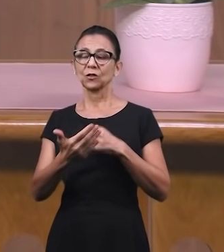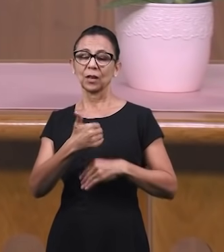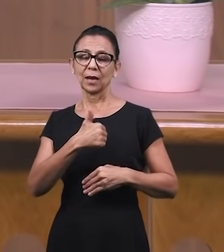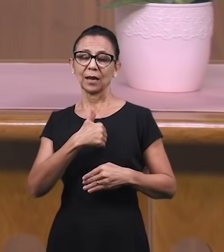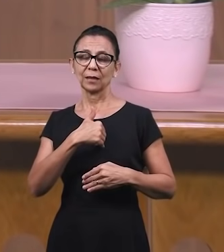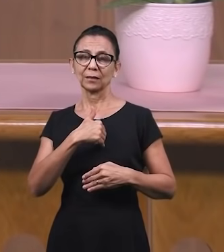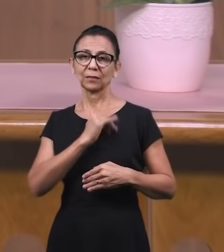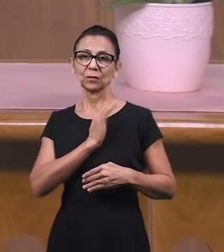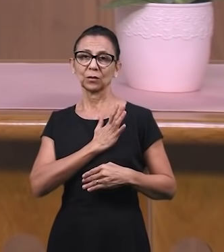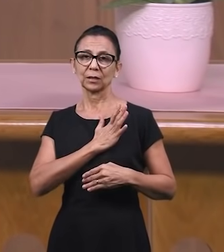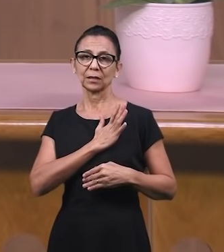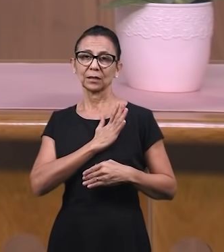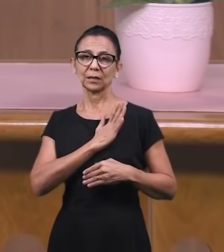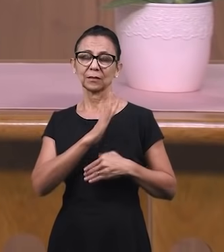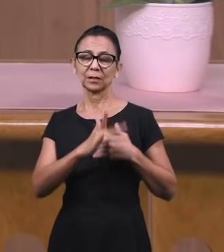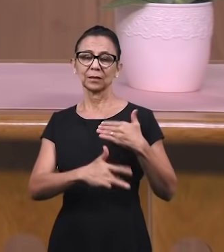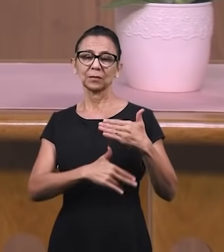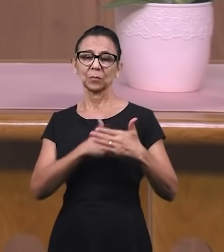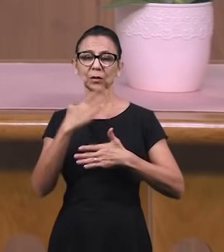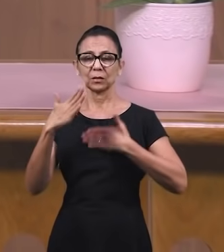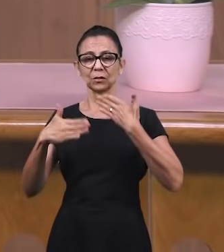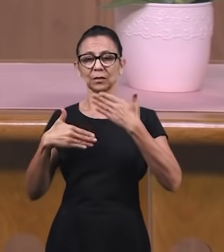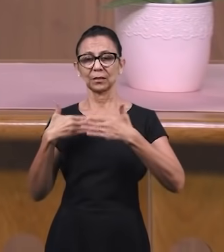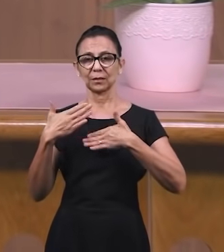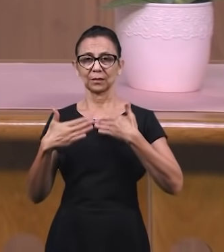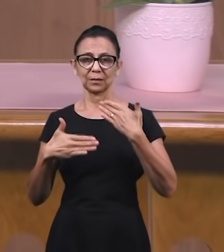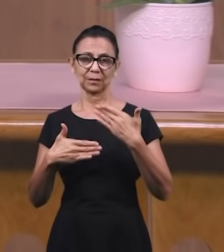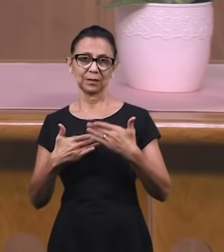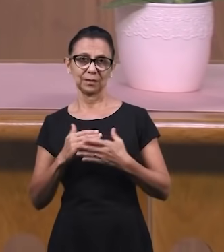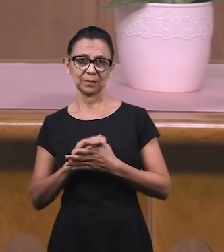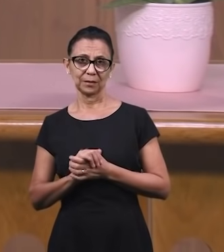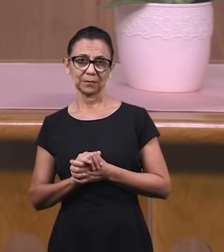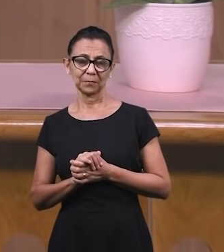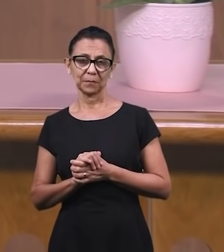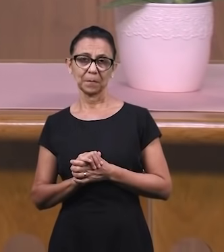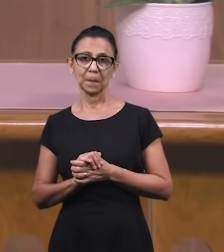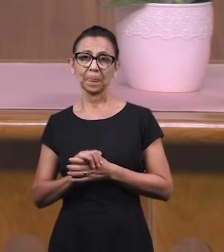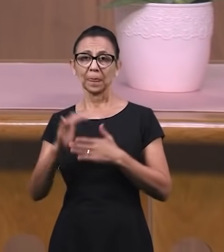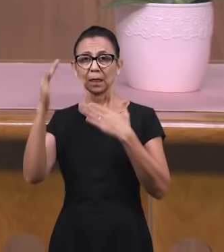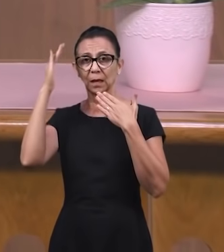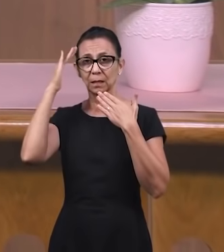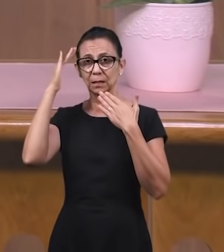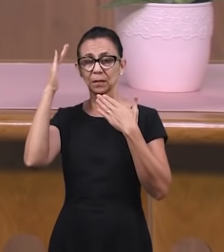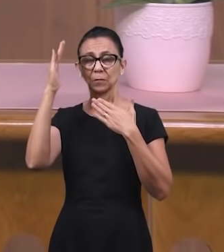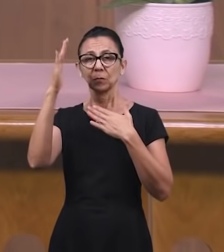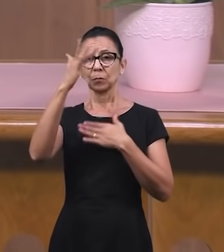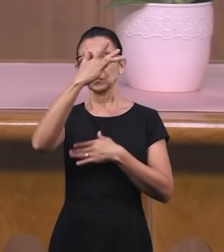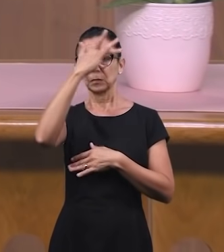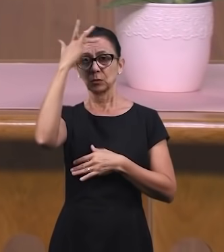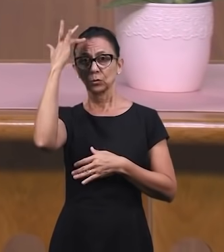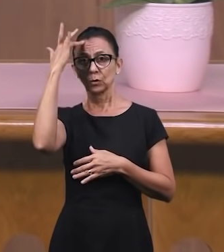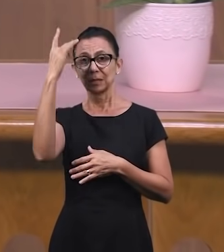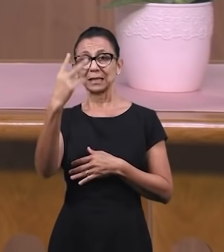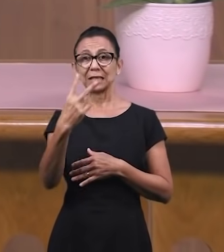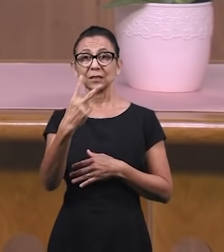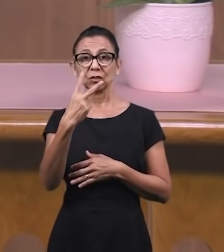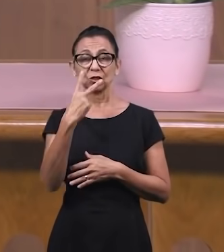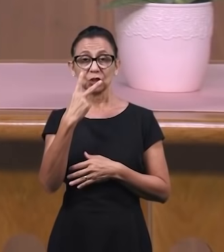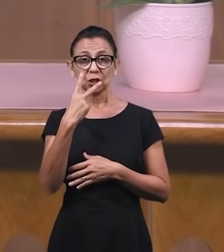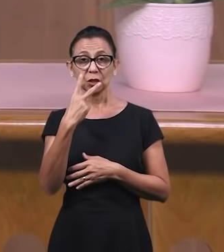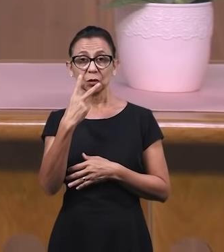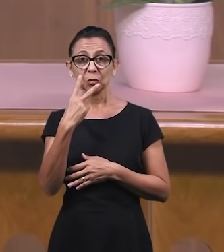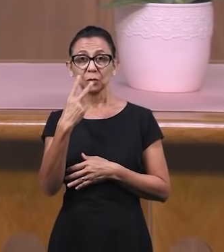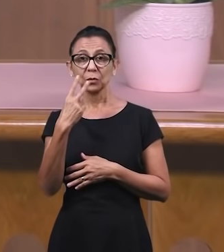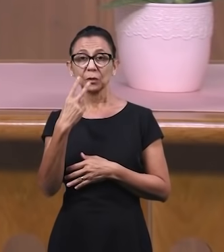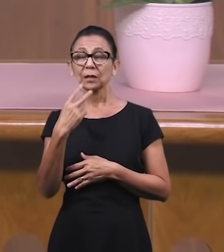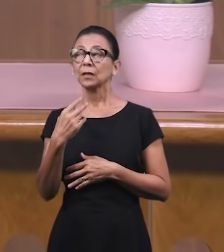alegria e de salvação cada coração. Te louvamos por aqueles que participaram desse momento, Senhor, e que possam